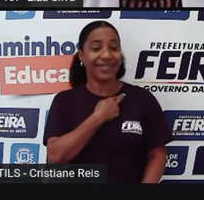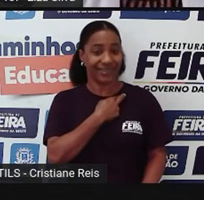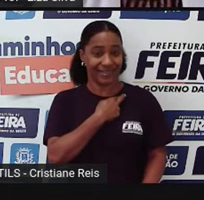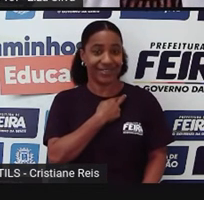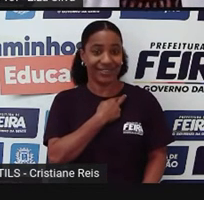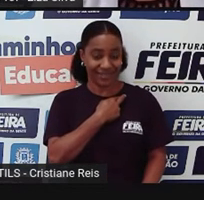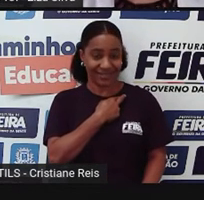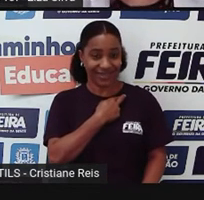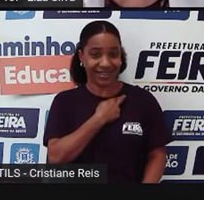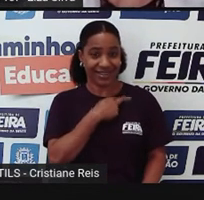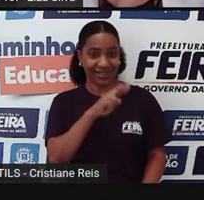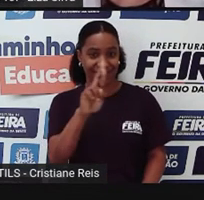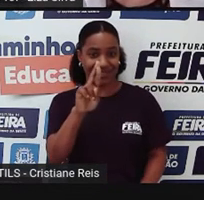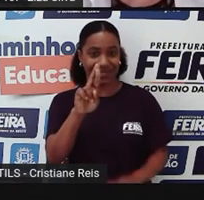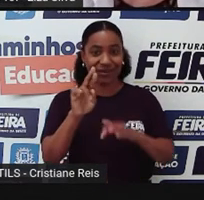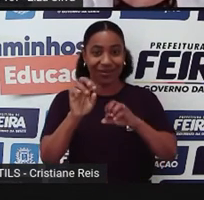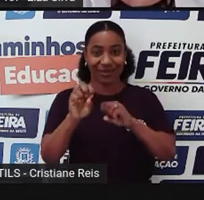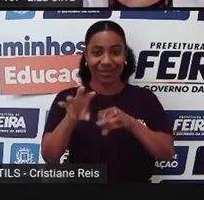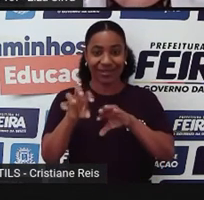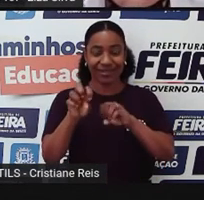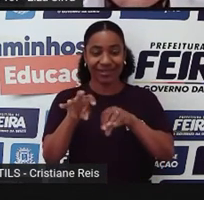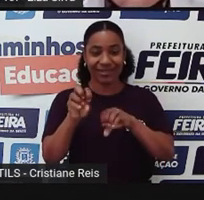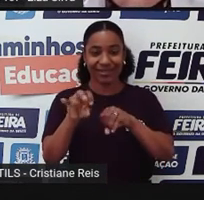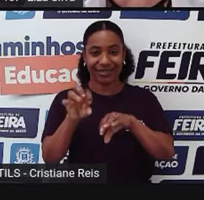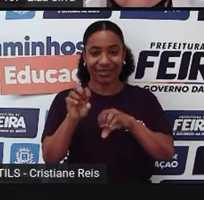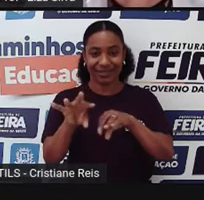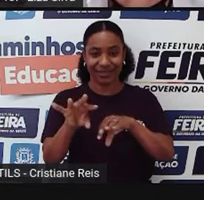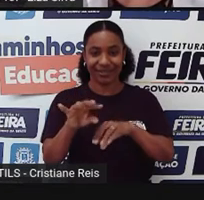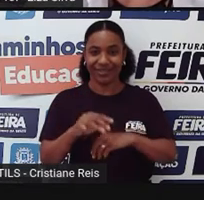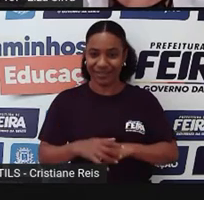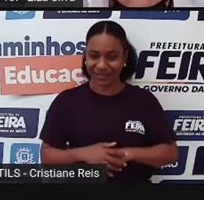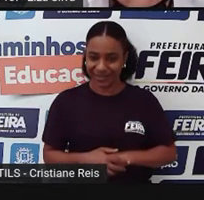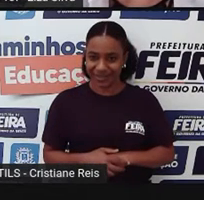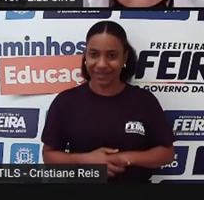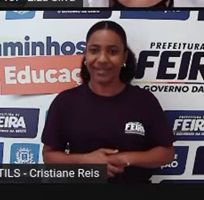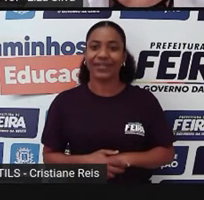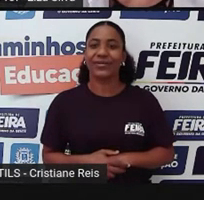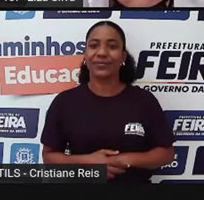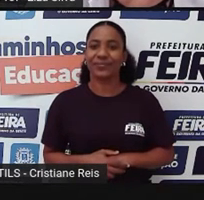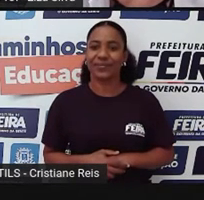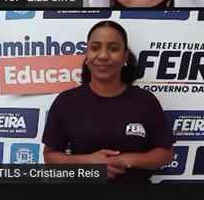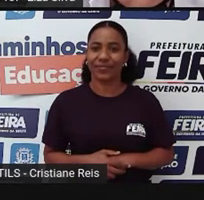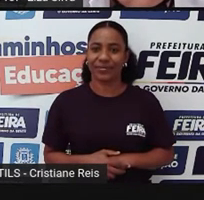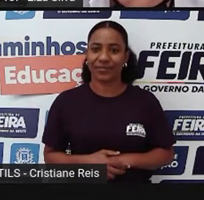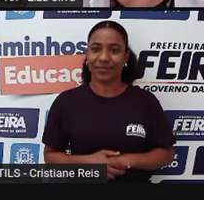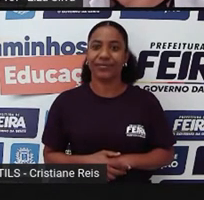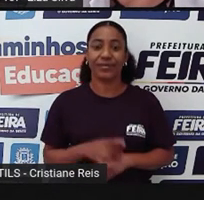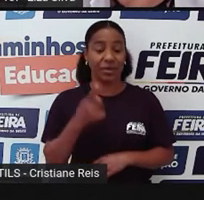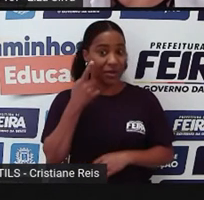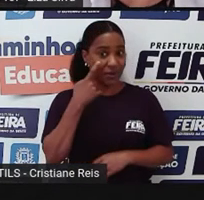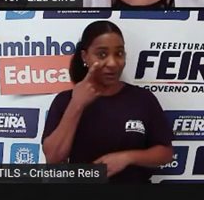educação religiosa a Number tio geography